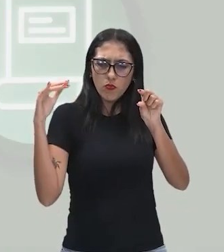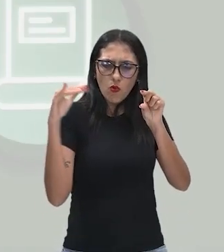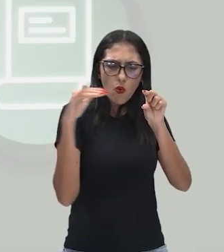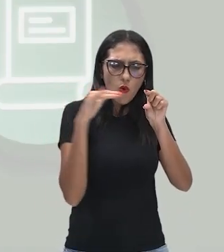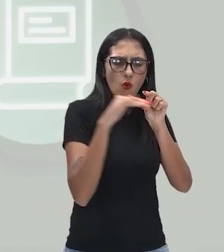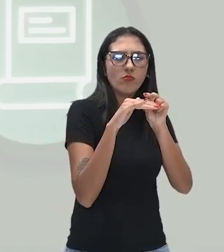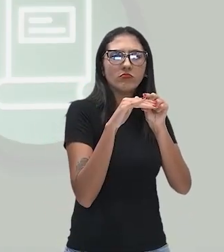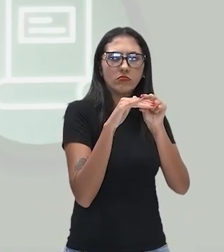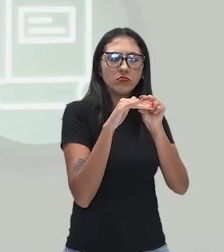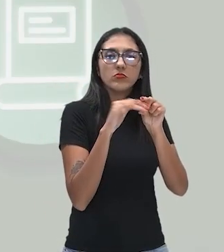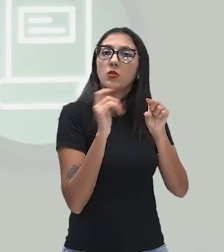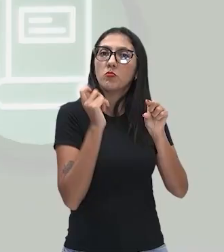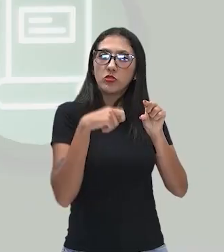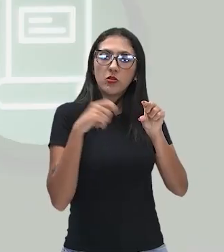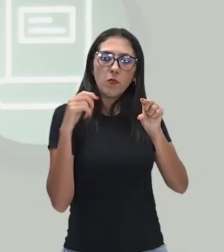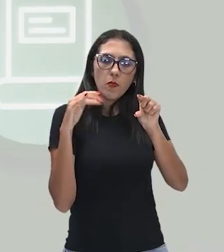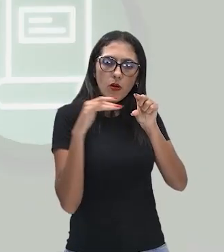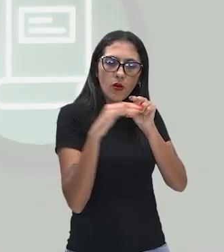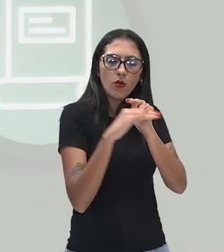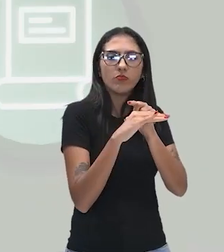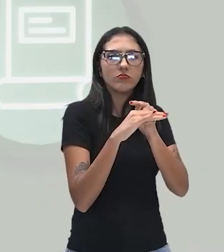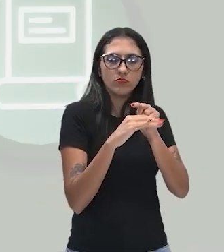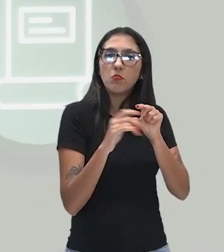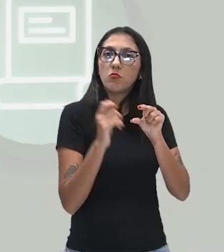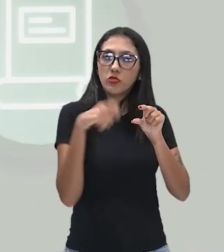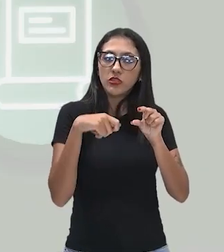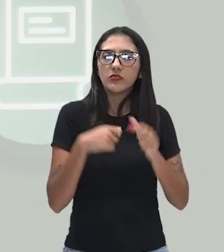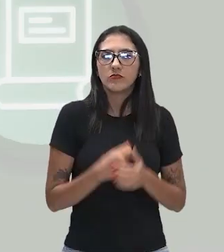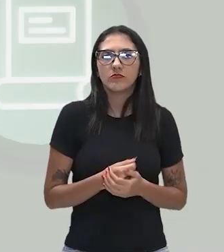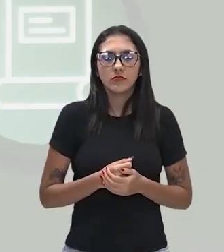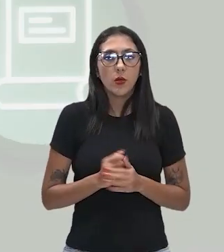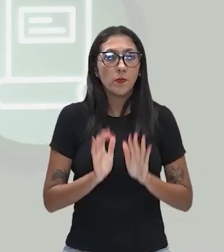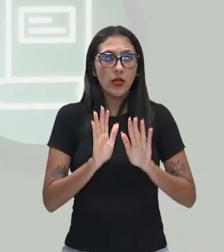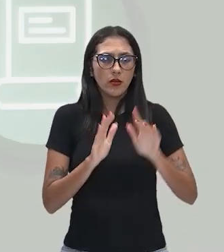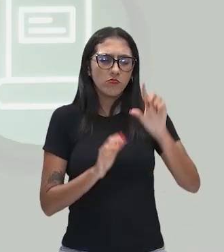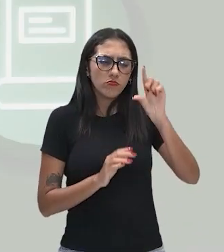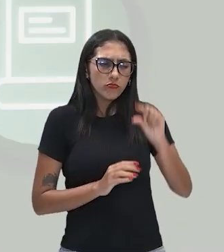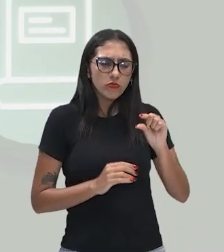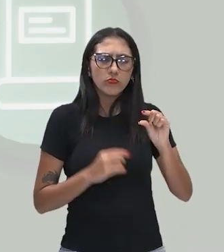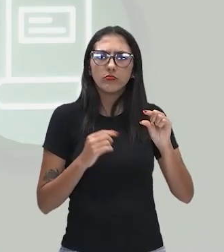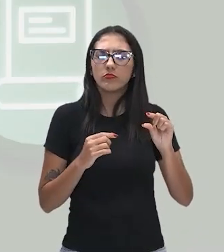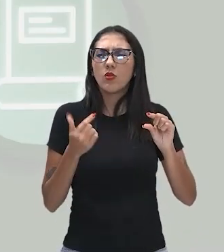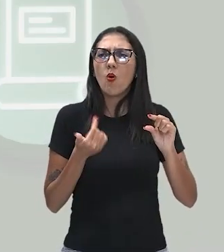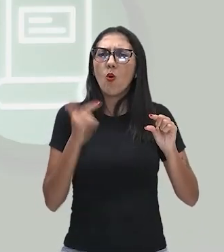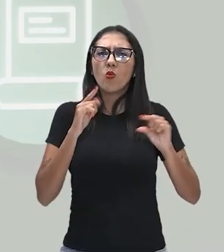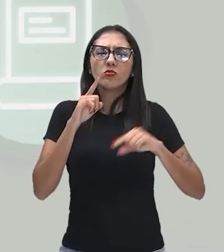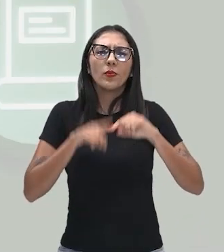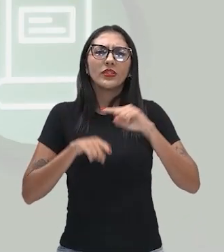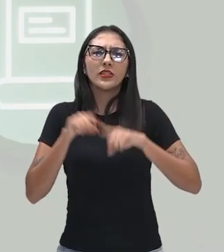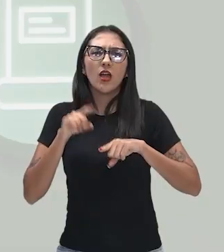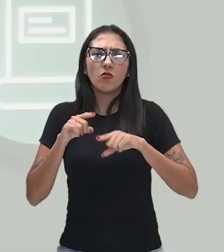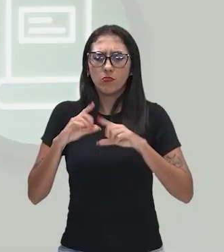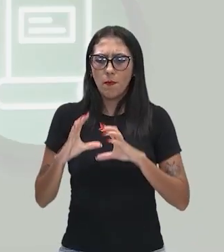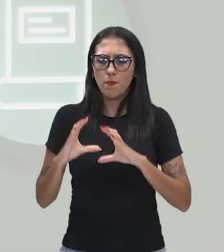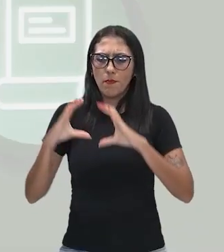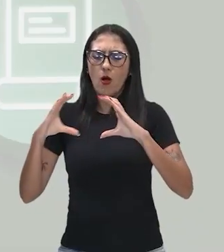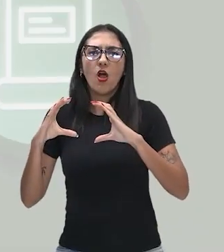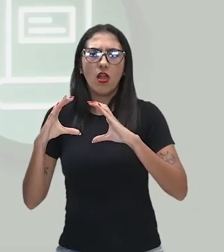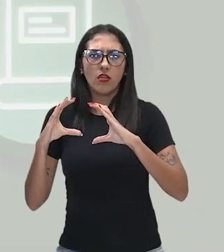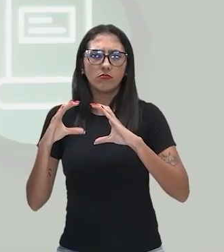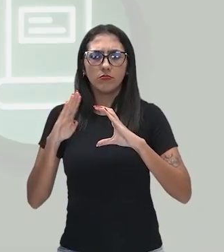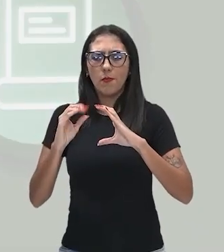Uma bola, se tu tacar ela num buraco muito pequenininho, ela não consegue passar, ela bate e volta. Por quê? Porque ela é uma